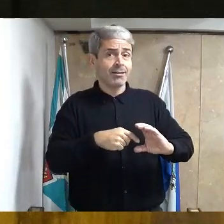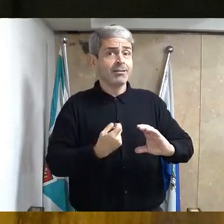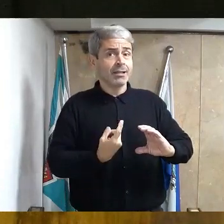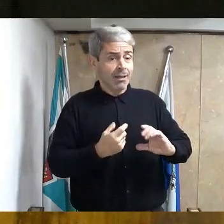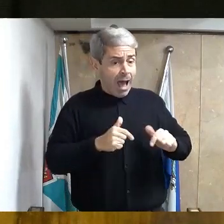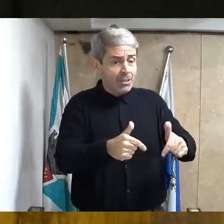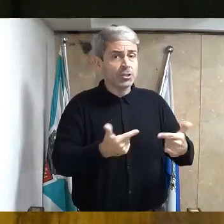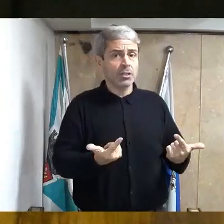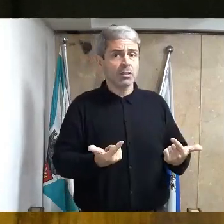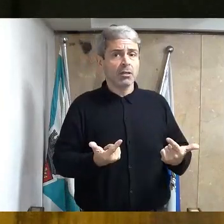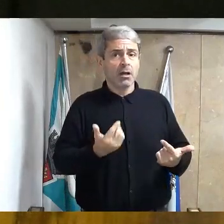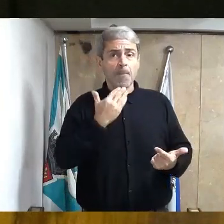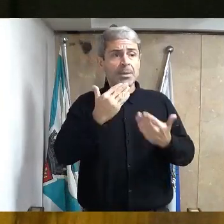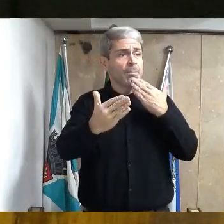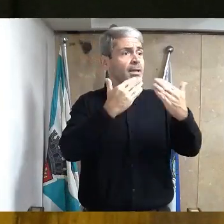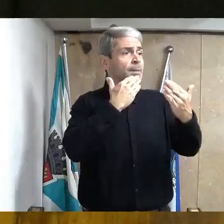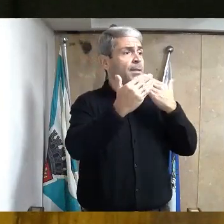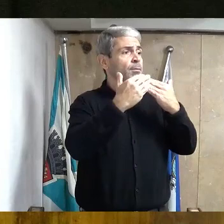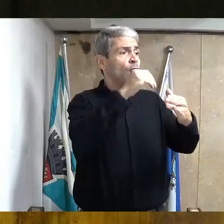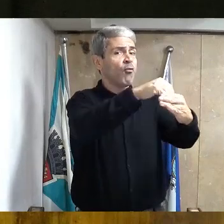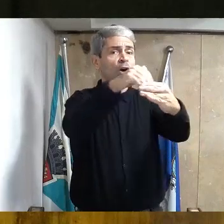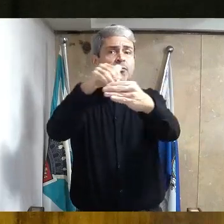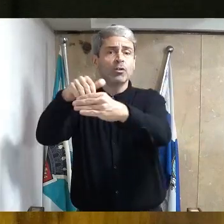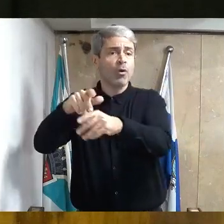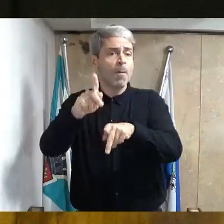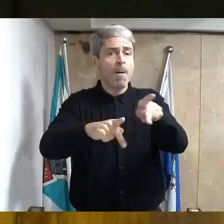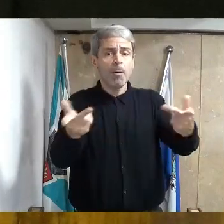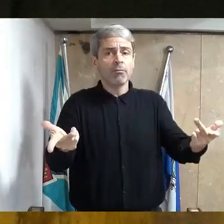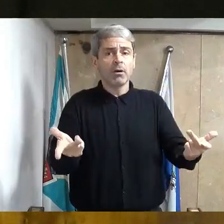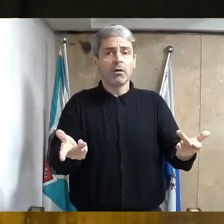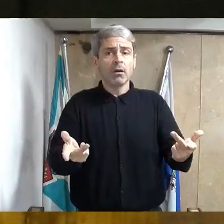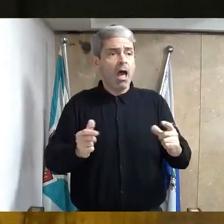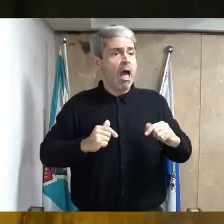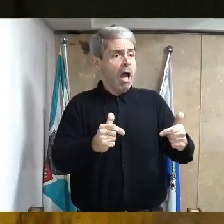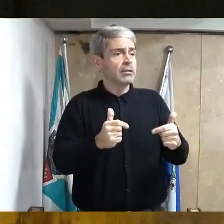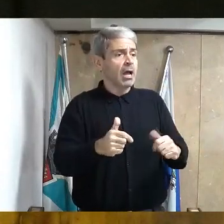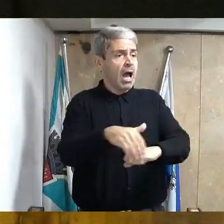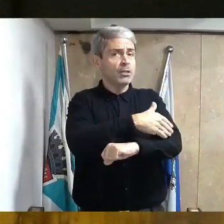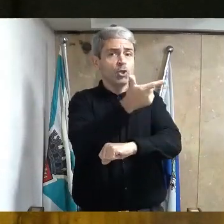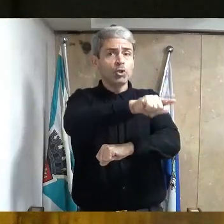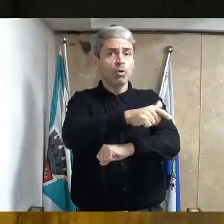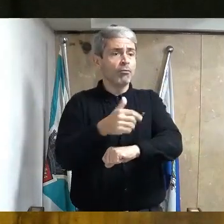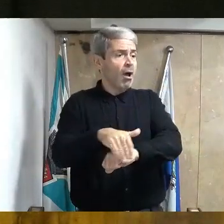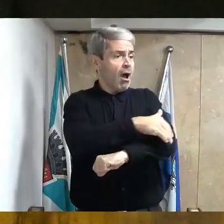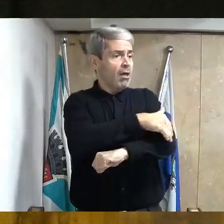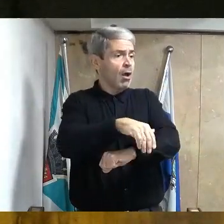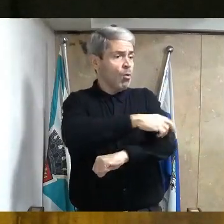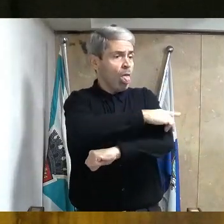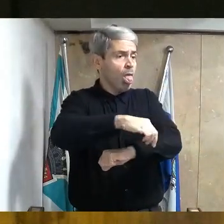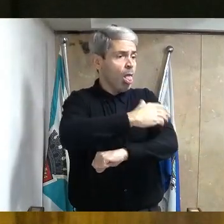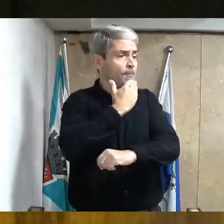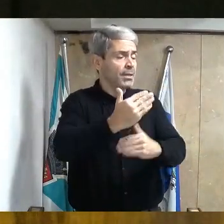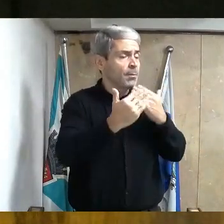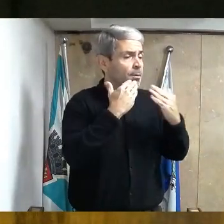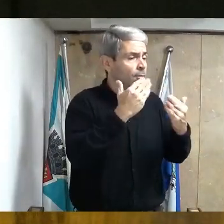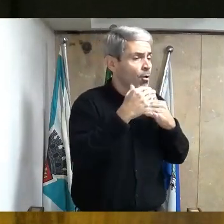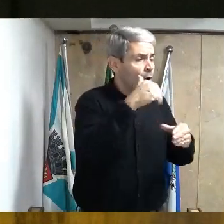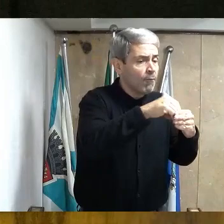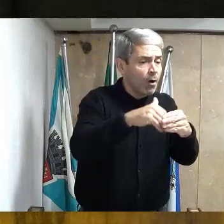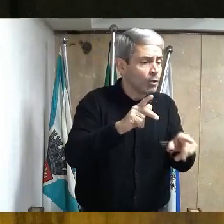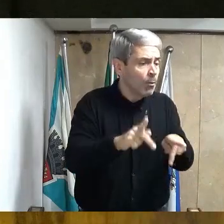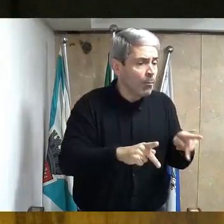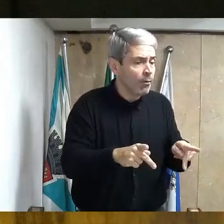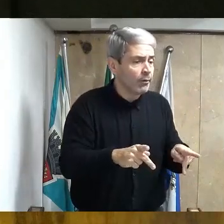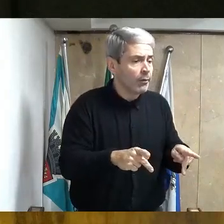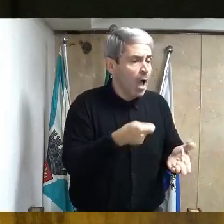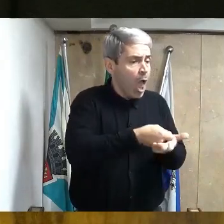ruas pedindo voto ao povo, e daqui a pouco, vereador Catiz, nós vamos estar nas ruas de novo pedindo voto ao povo, e lá a gente vai